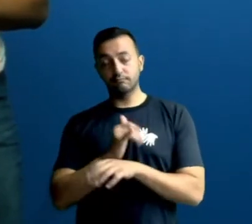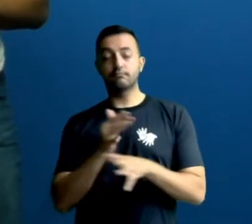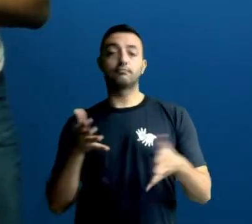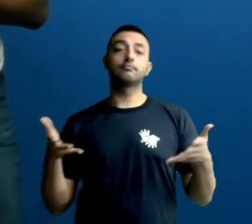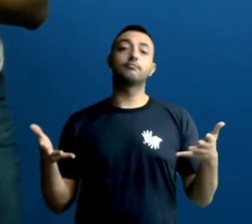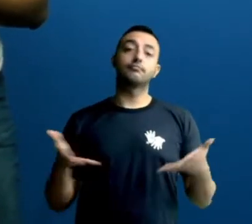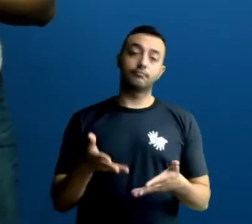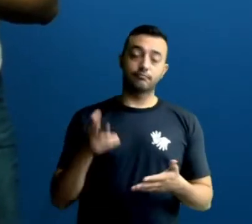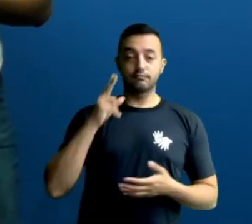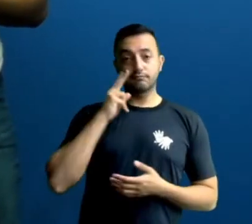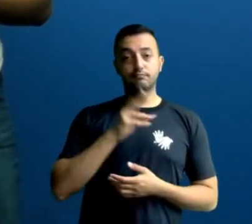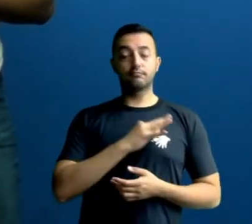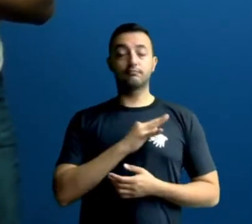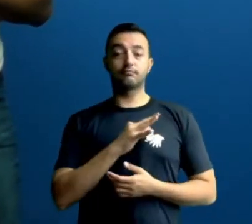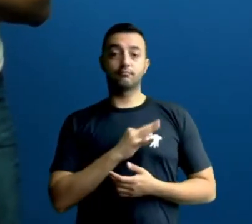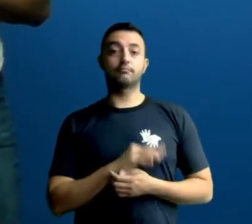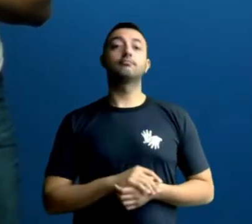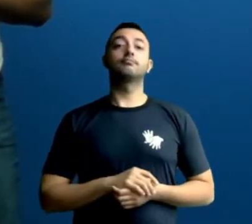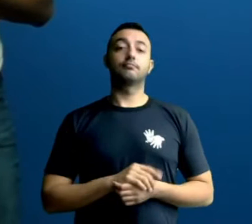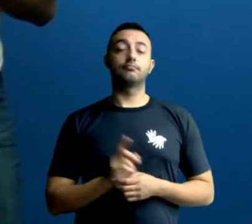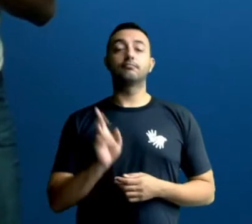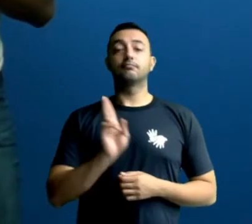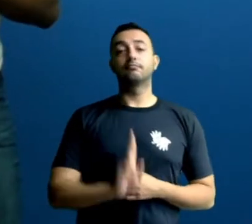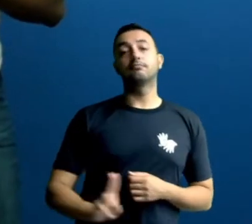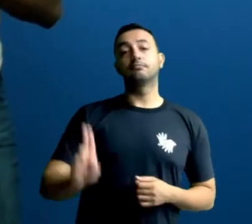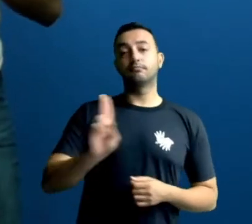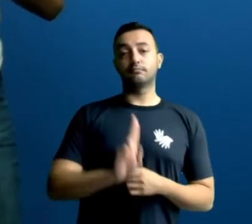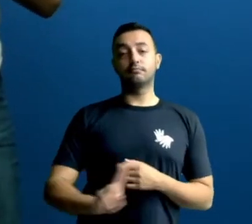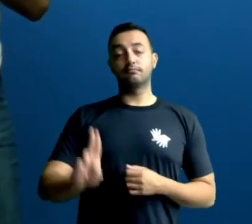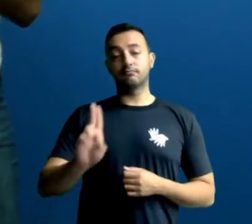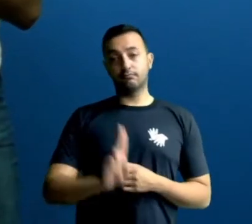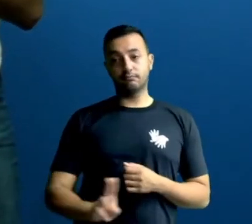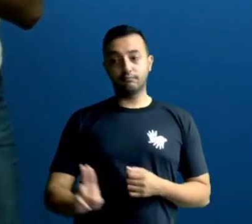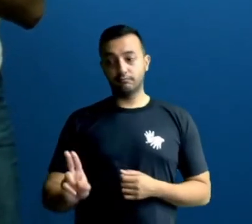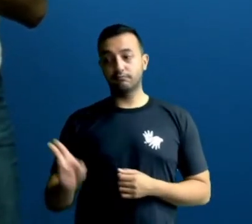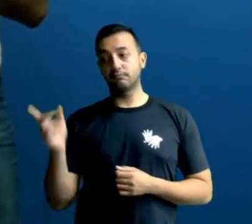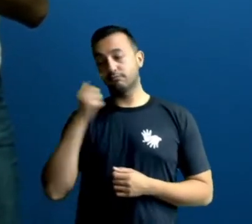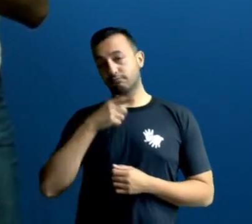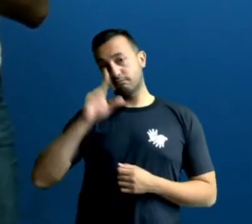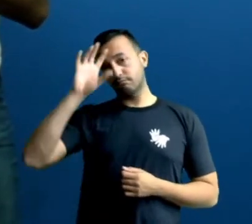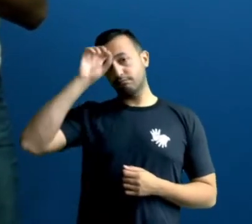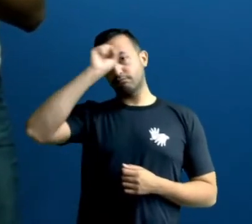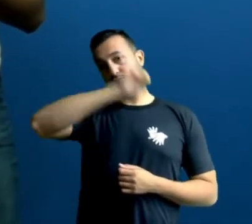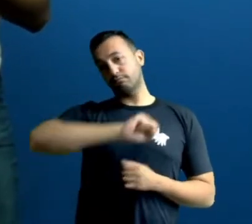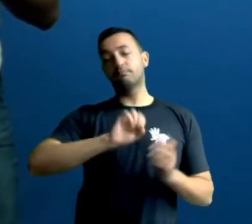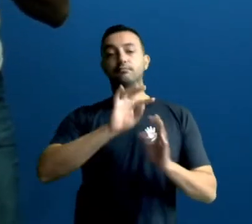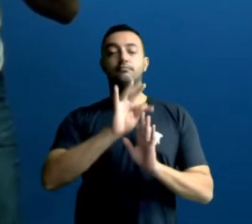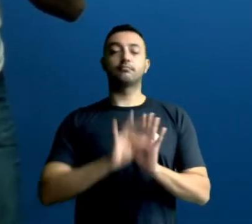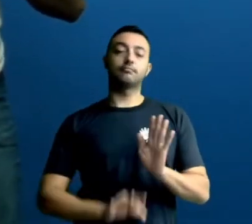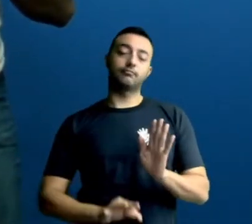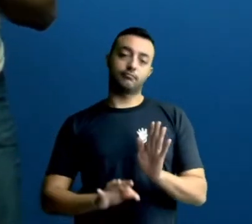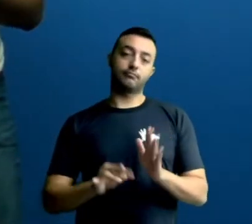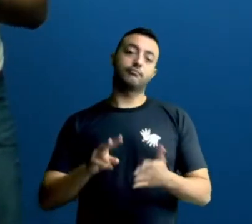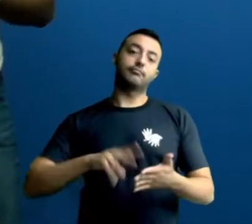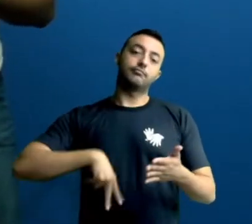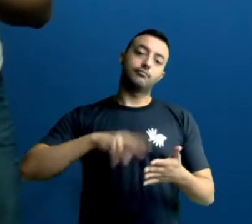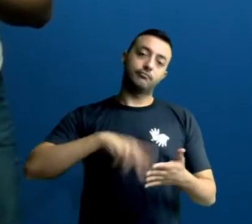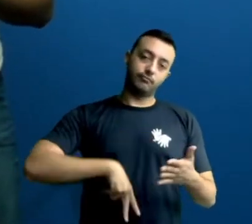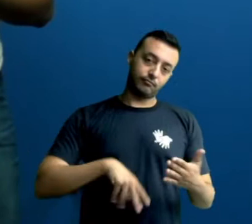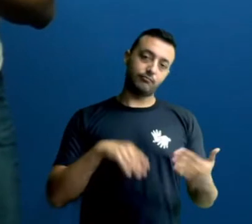agora veremos as técnicas que nós usamos para ter essa compreensão desse texto, para